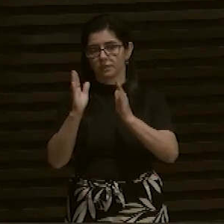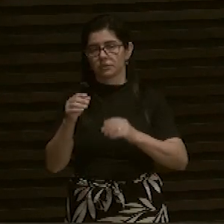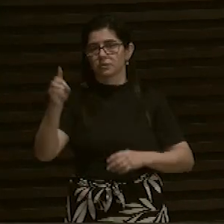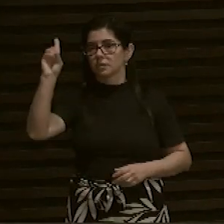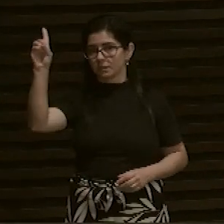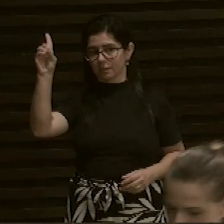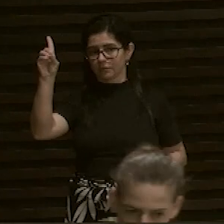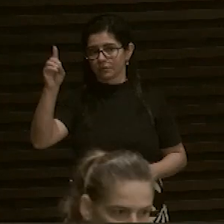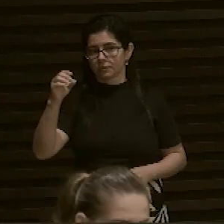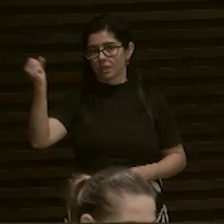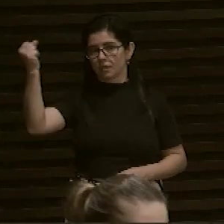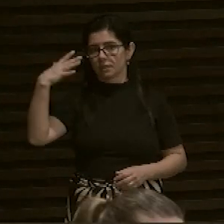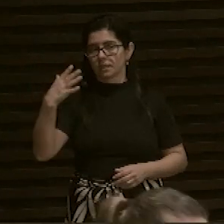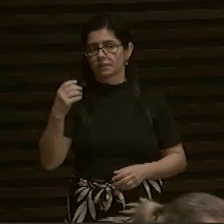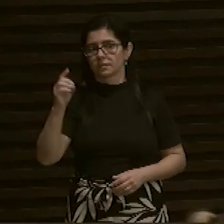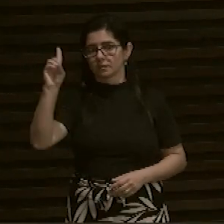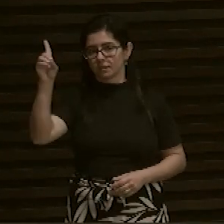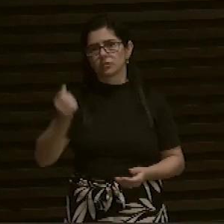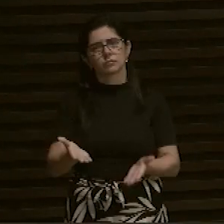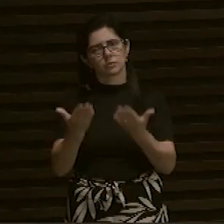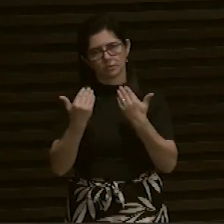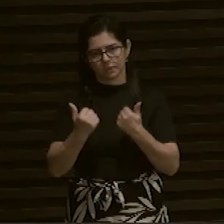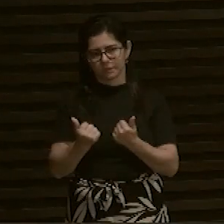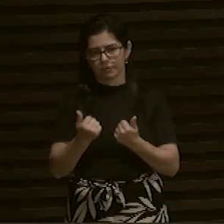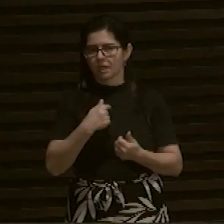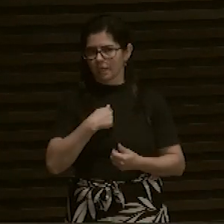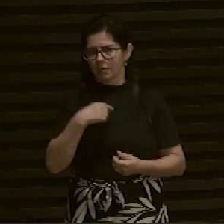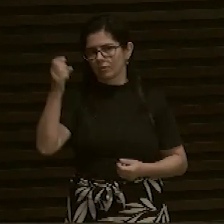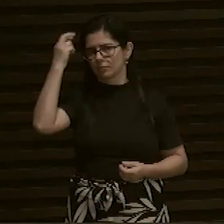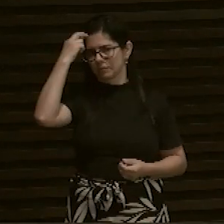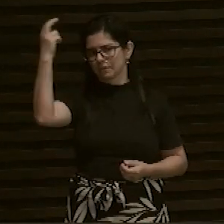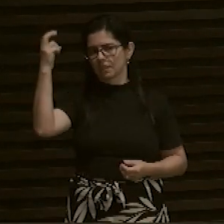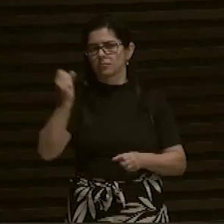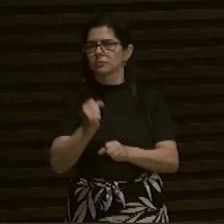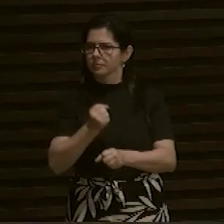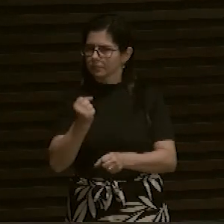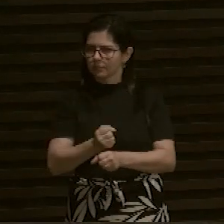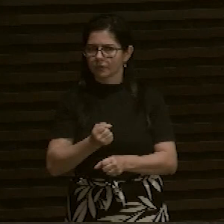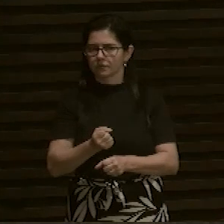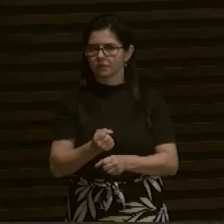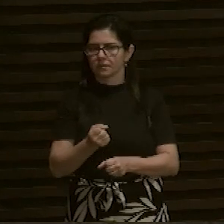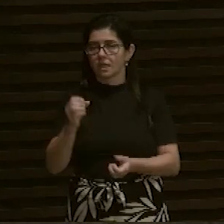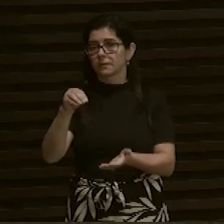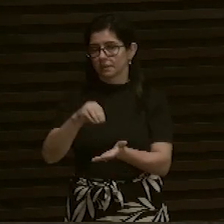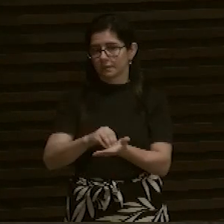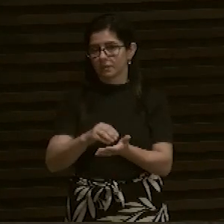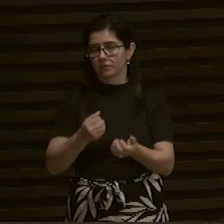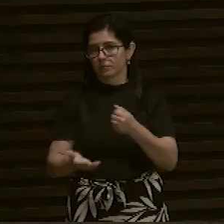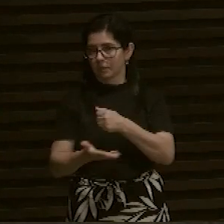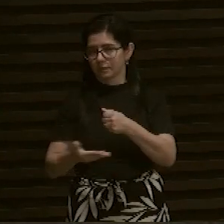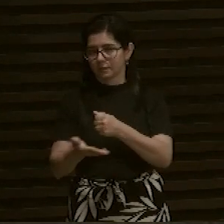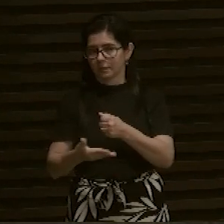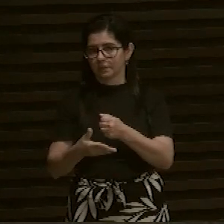de Deus me foi concedida, eu, como sábio construtor, lancei o alicerce, e outro está